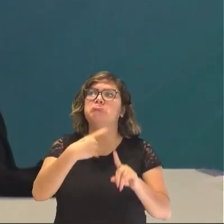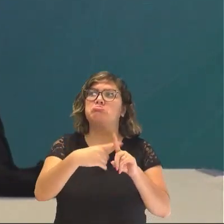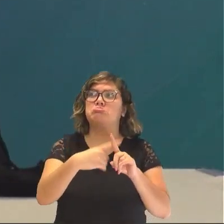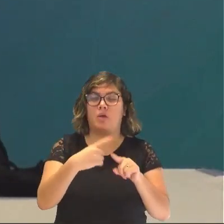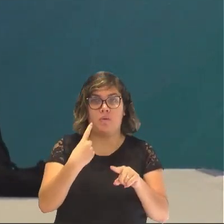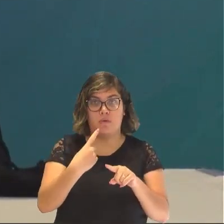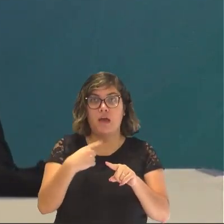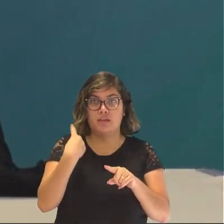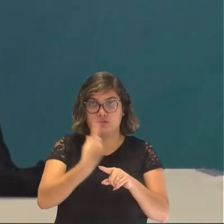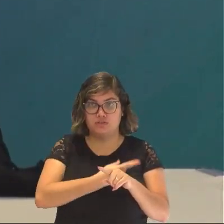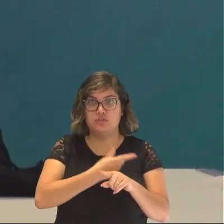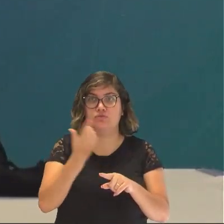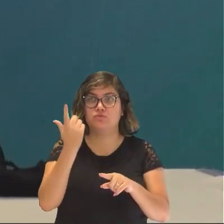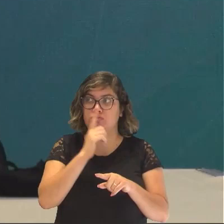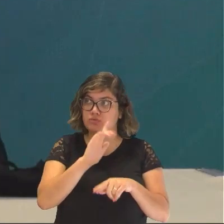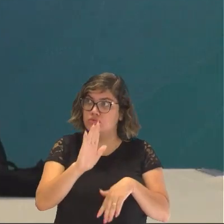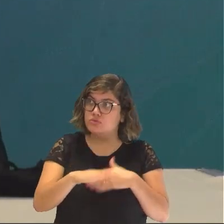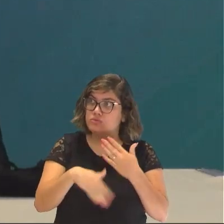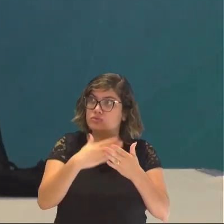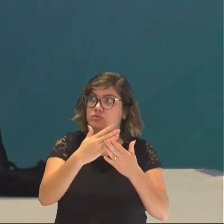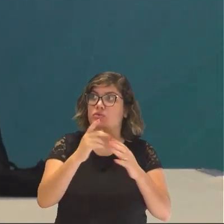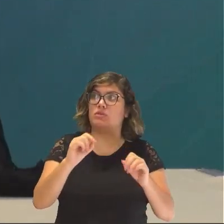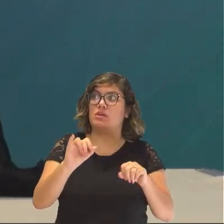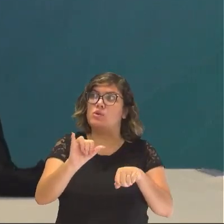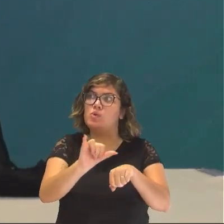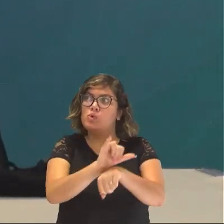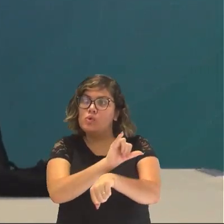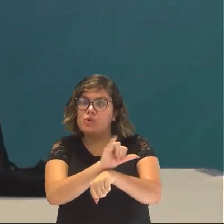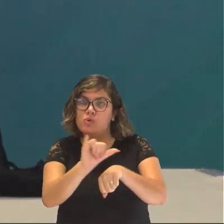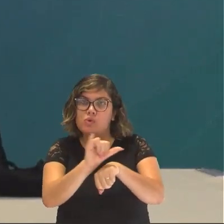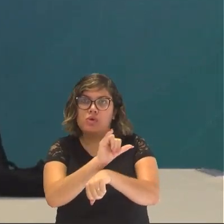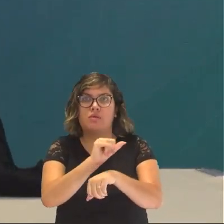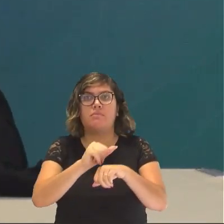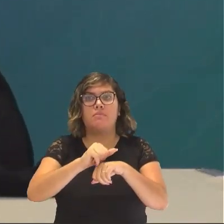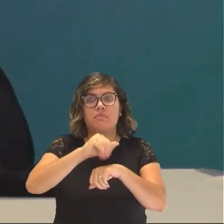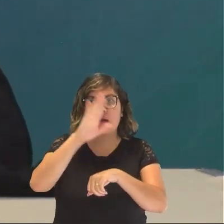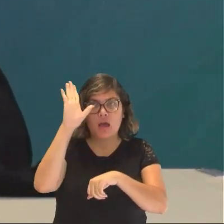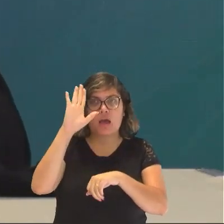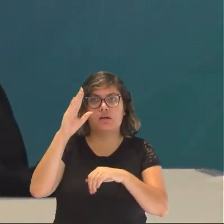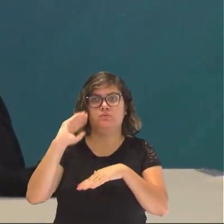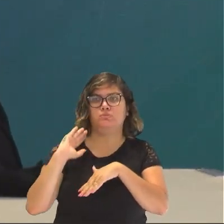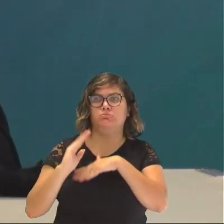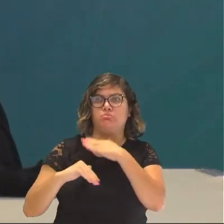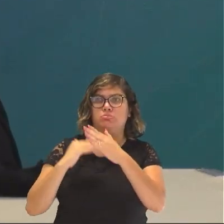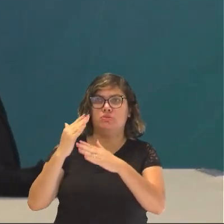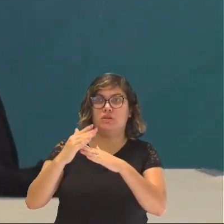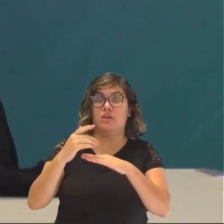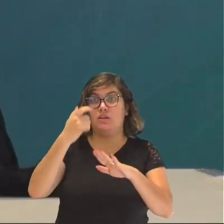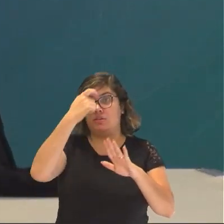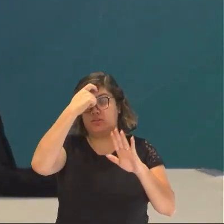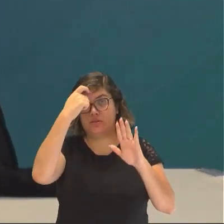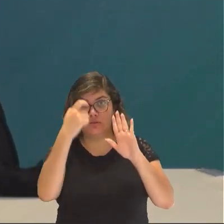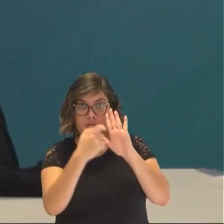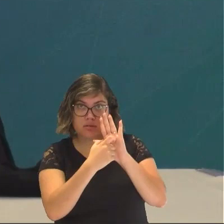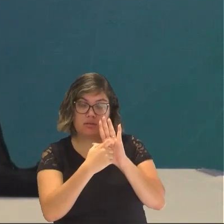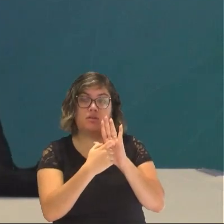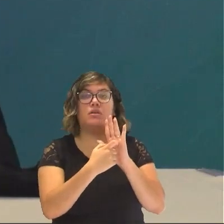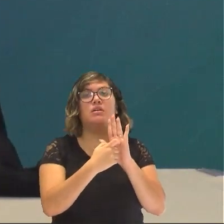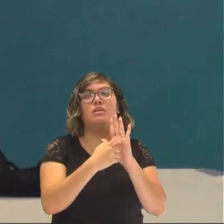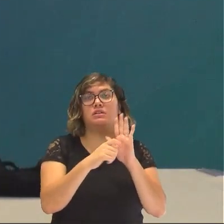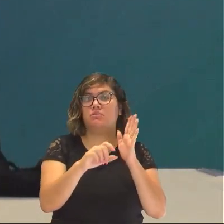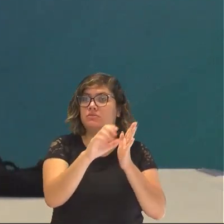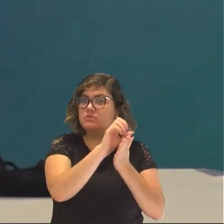está desenvolvendo o software com as ferramentas mais avançadas de inteligência artificial e de ciência dos dados, que